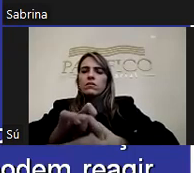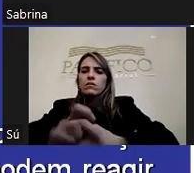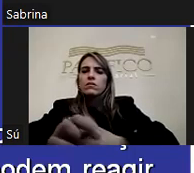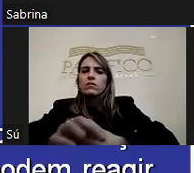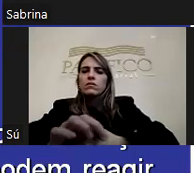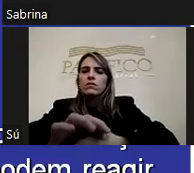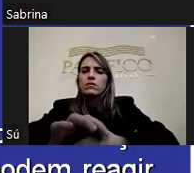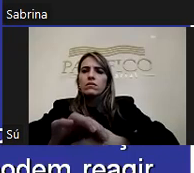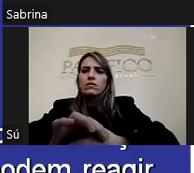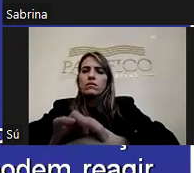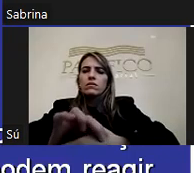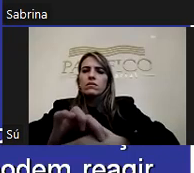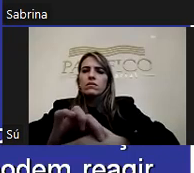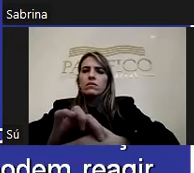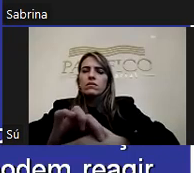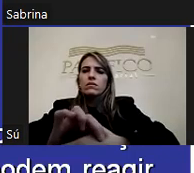pergunta?